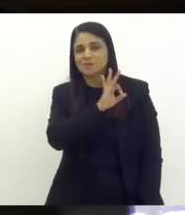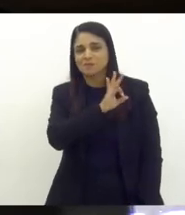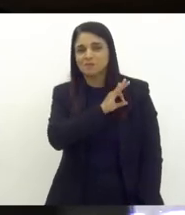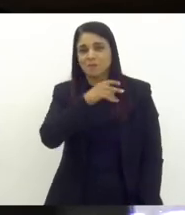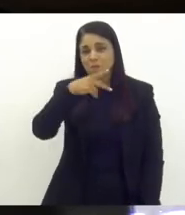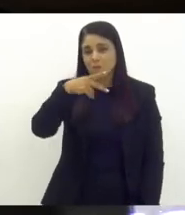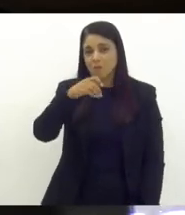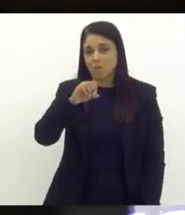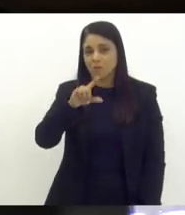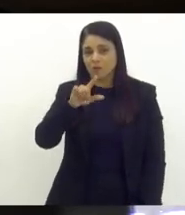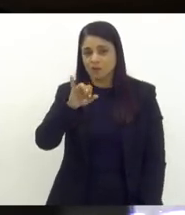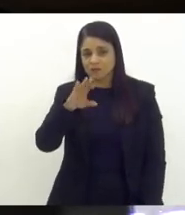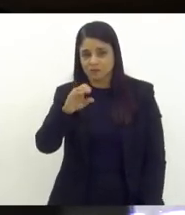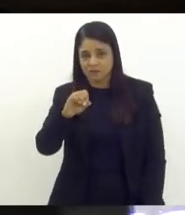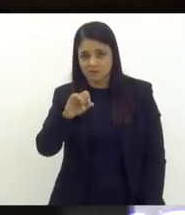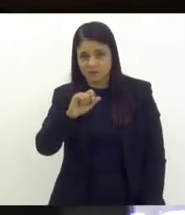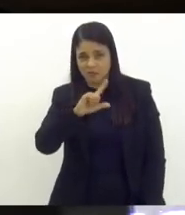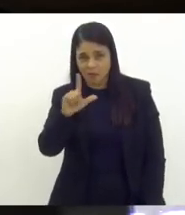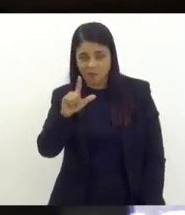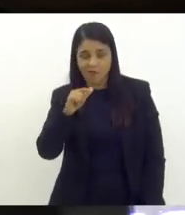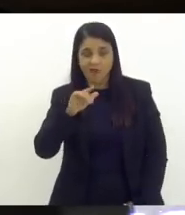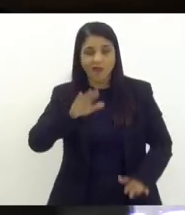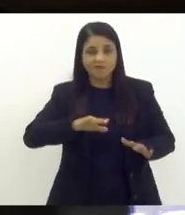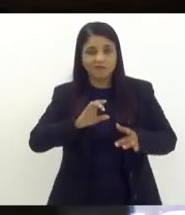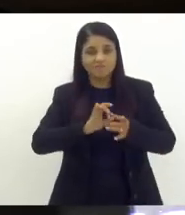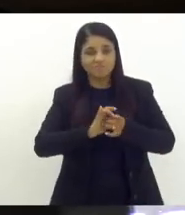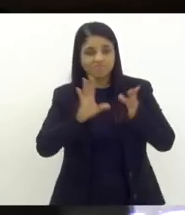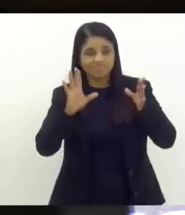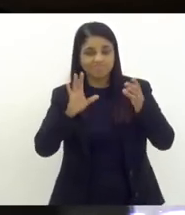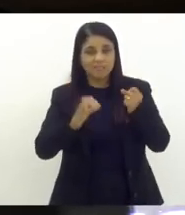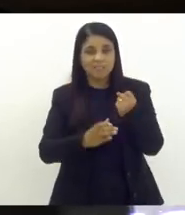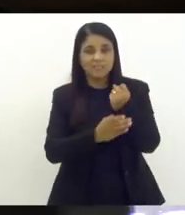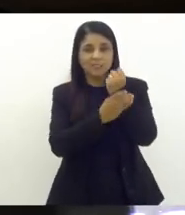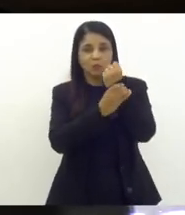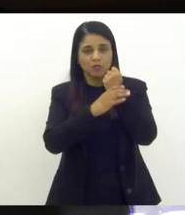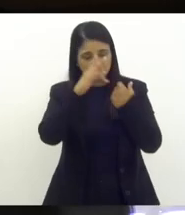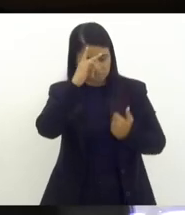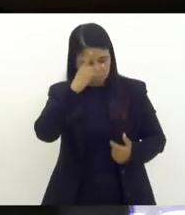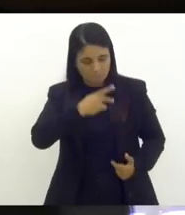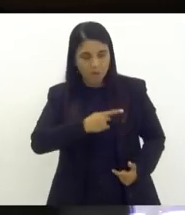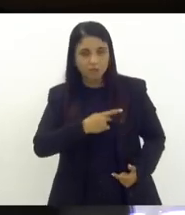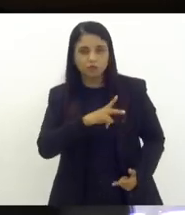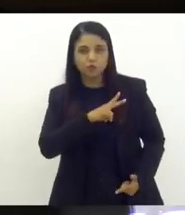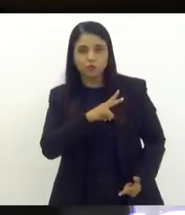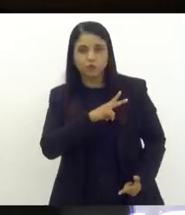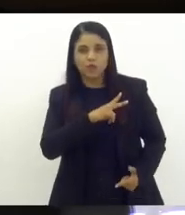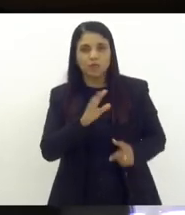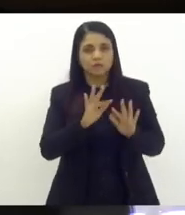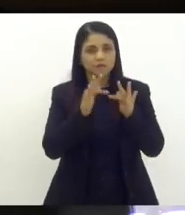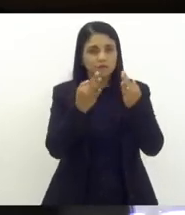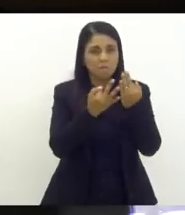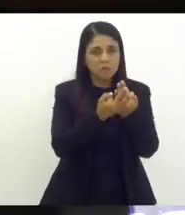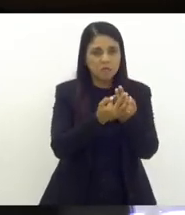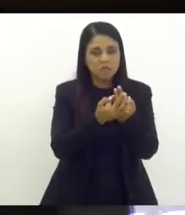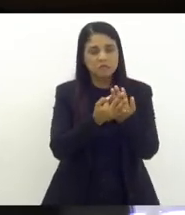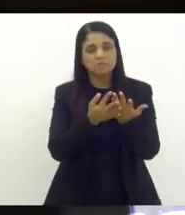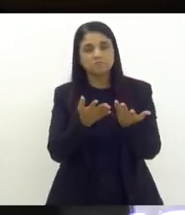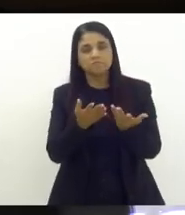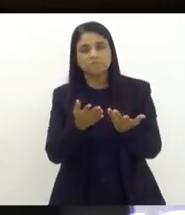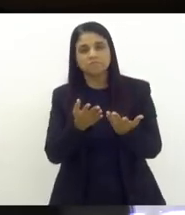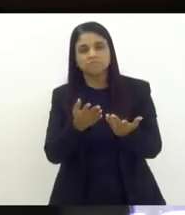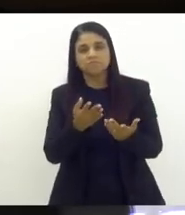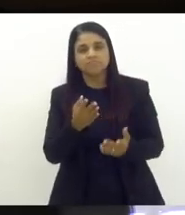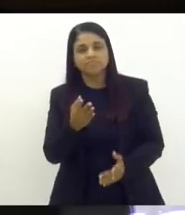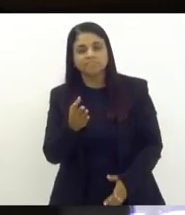muitas das vezes abre mão da sua segurança pessoal da sua família dos seus entes queridos